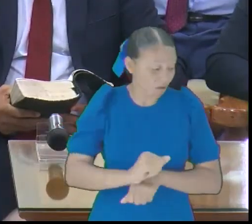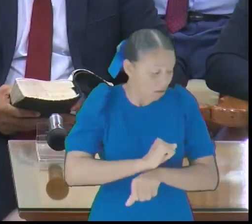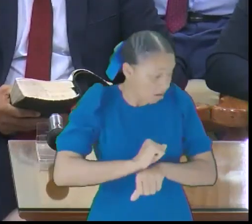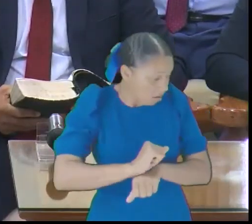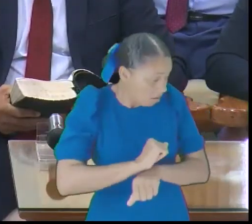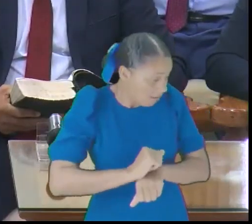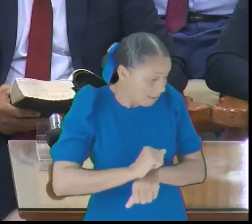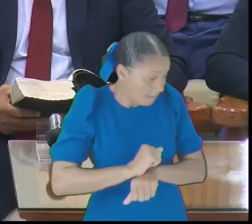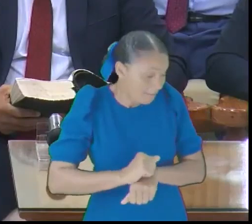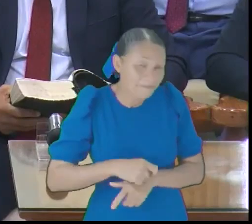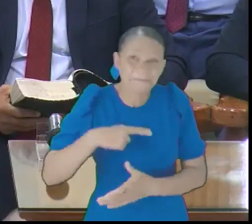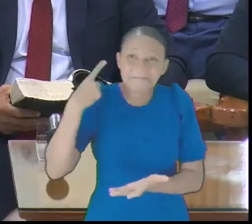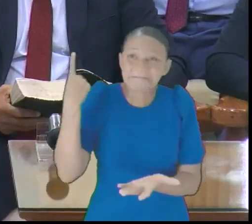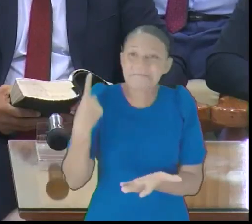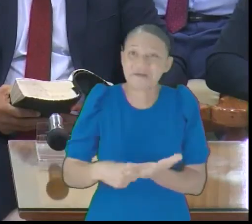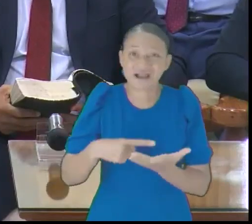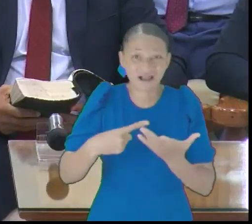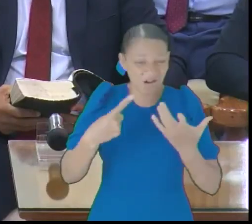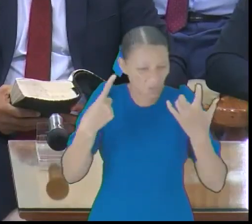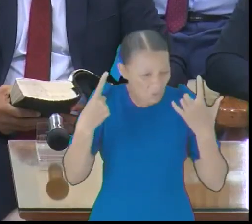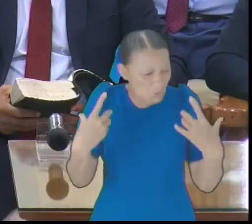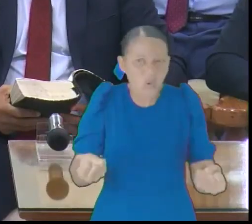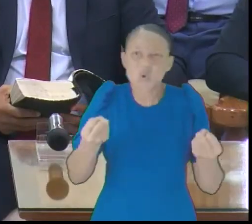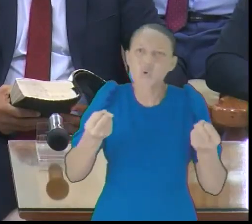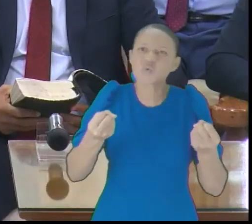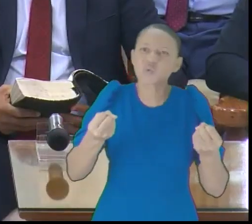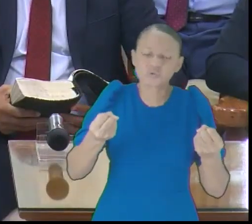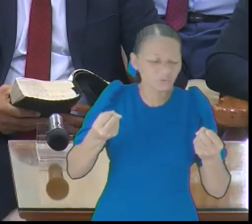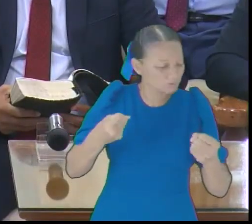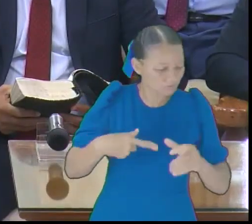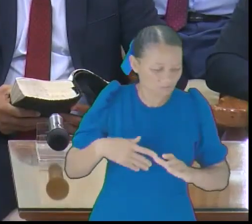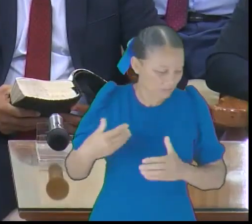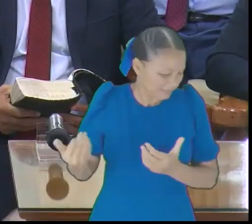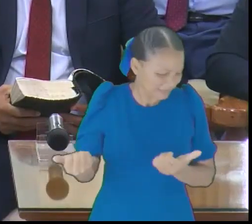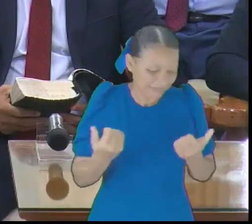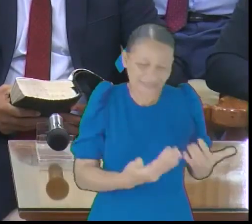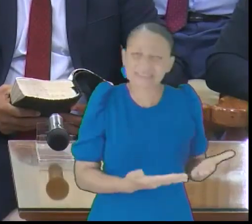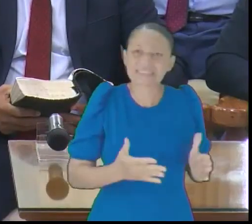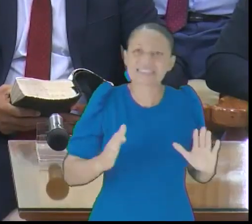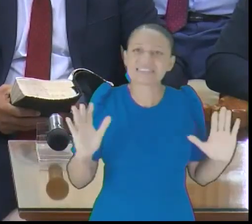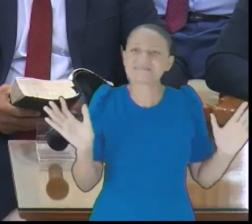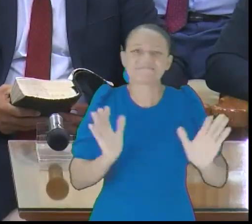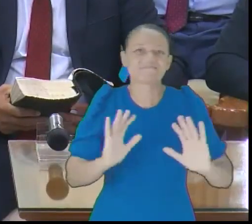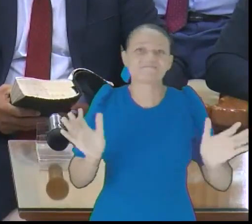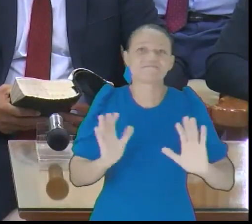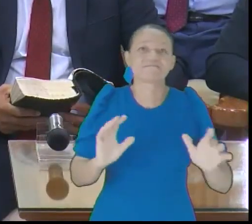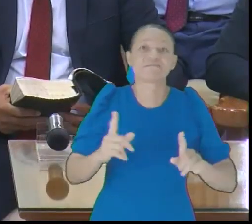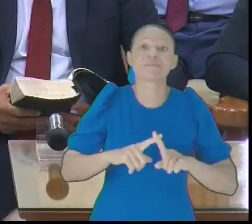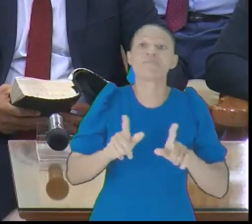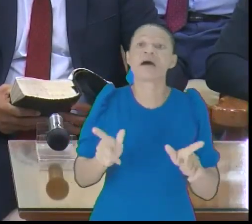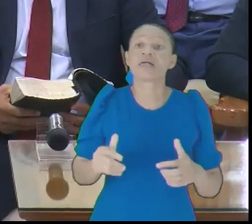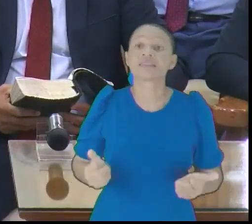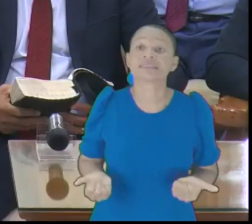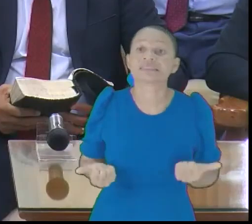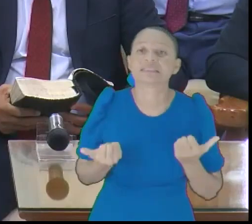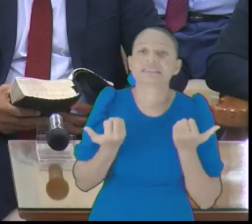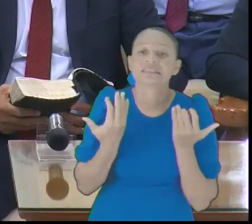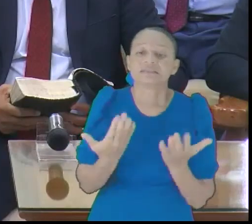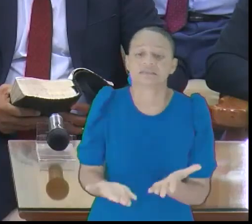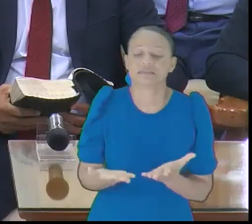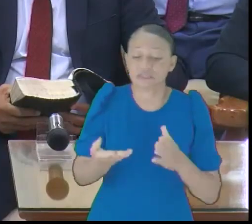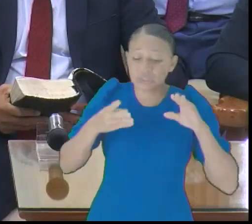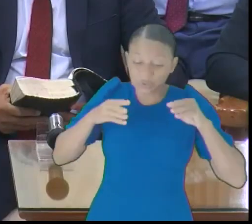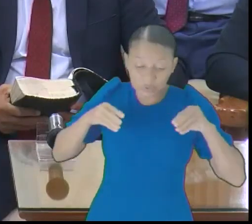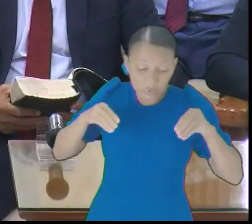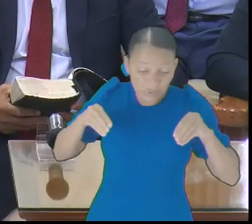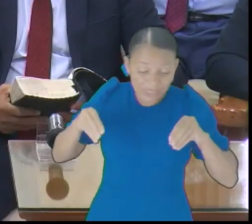Abraão, o meu acordo contigo é que eu não te darei, mas eu te dou esta terra,